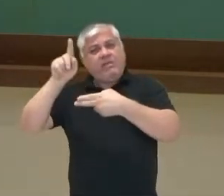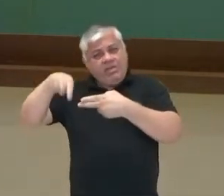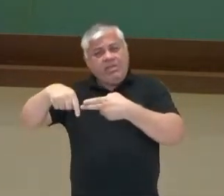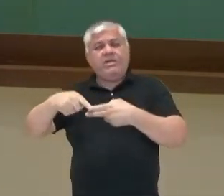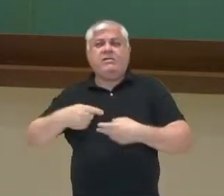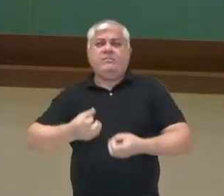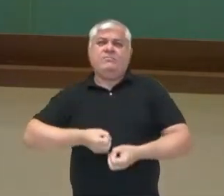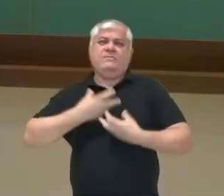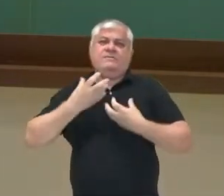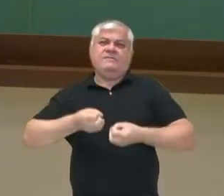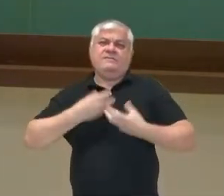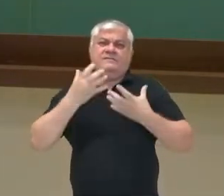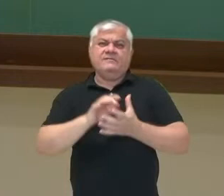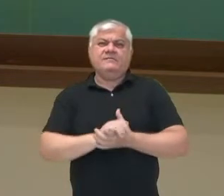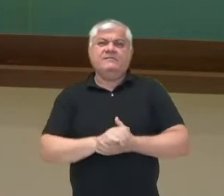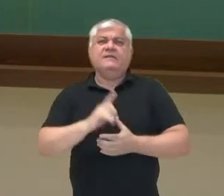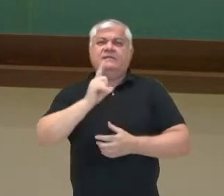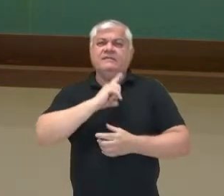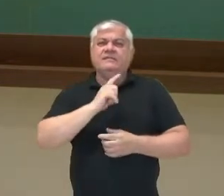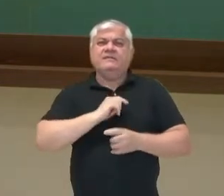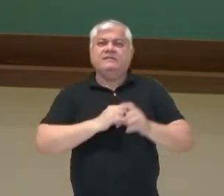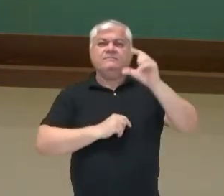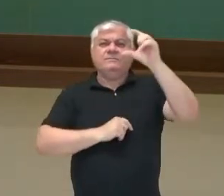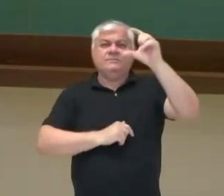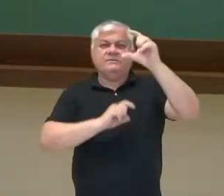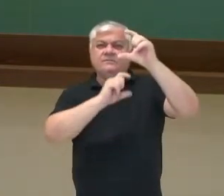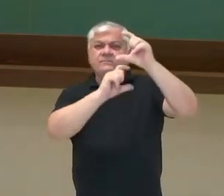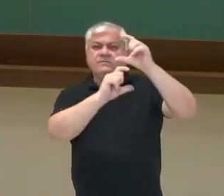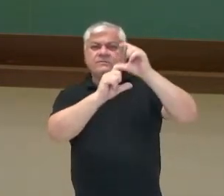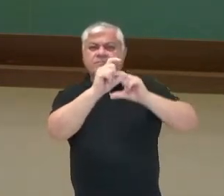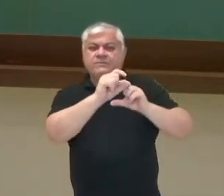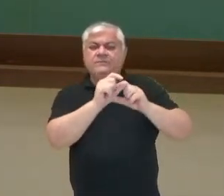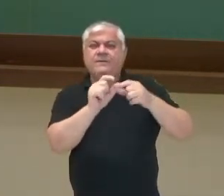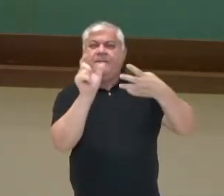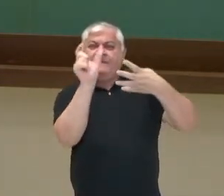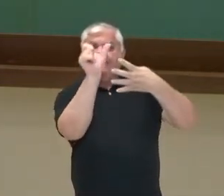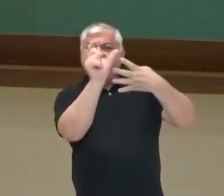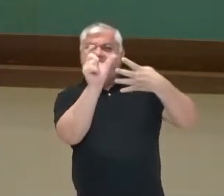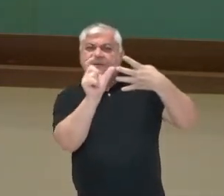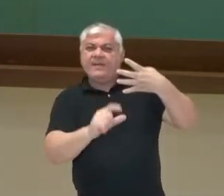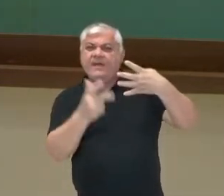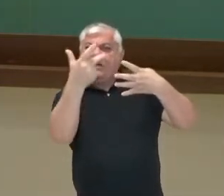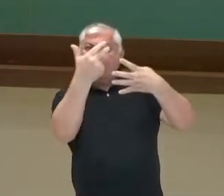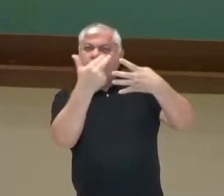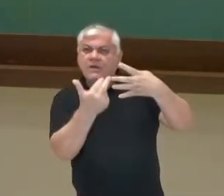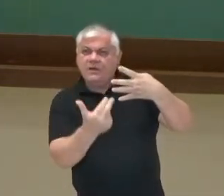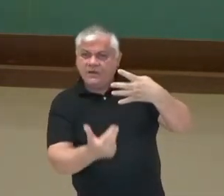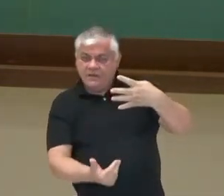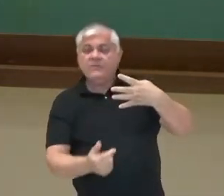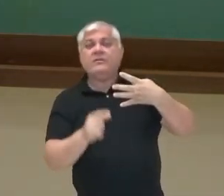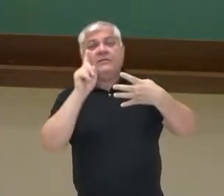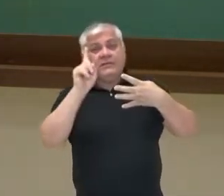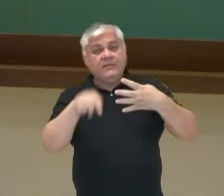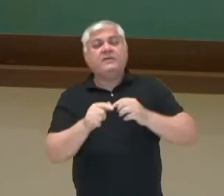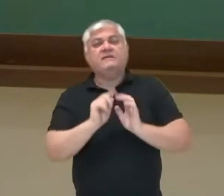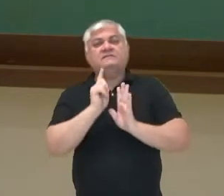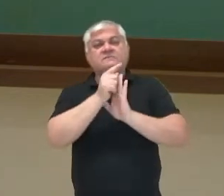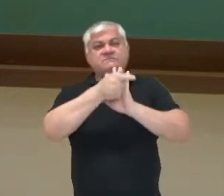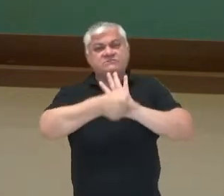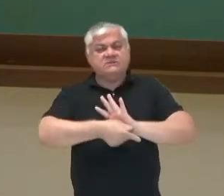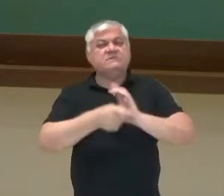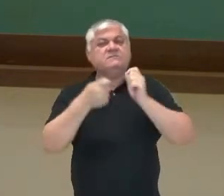em um poema, tem ali seus versos, suas rimas. Então, esse gênero textual, ele com certeza ele